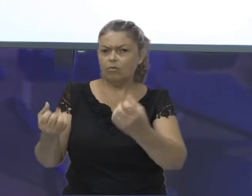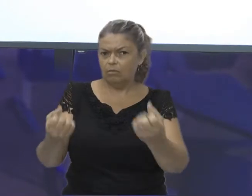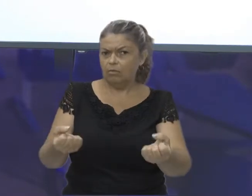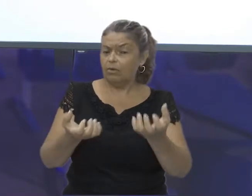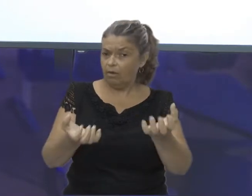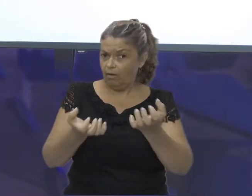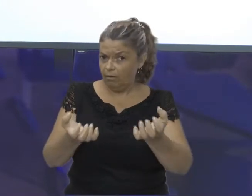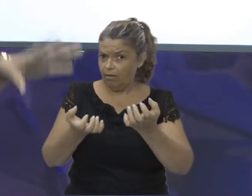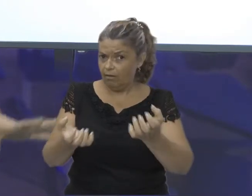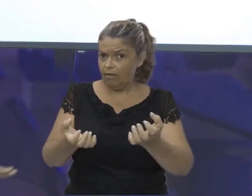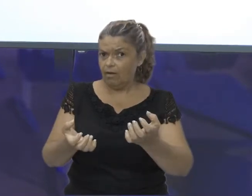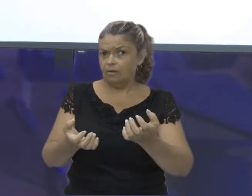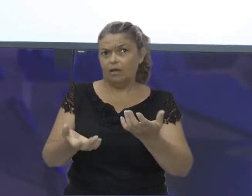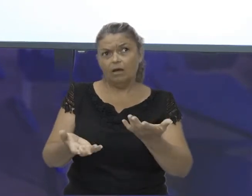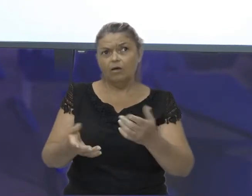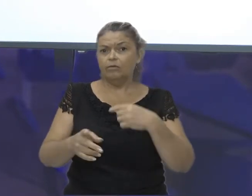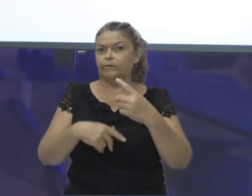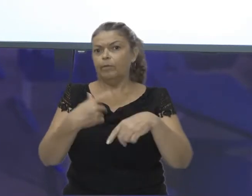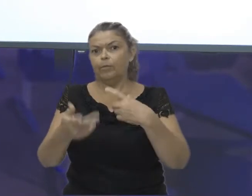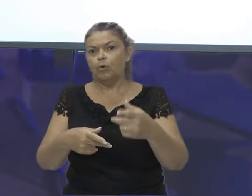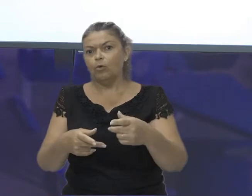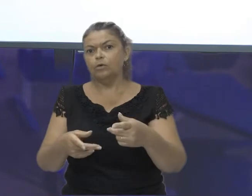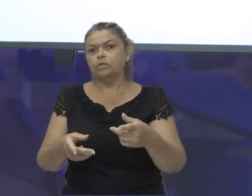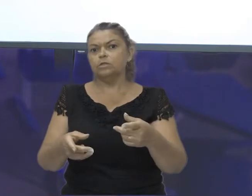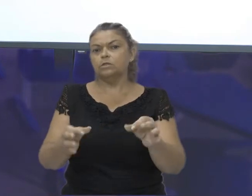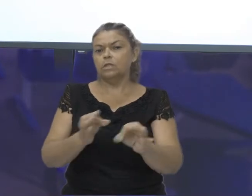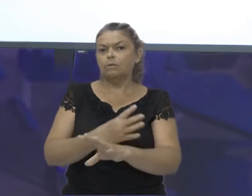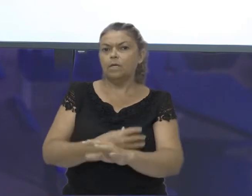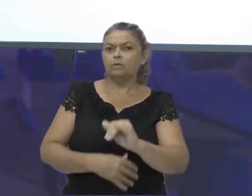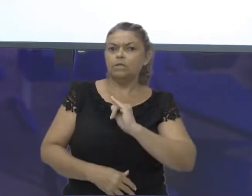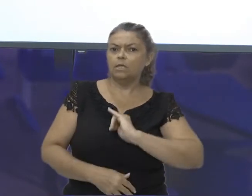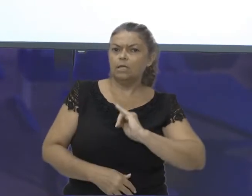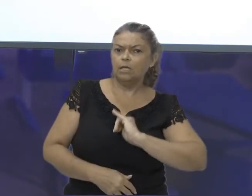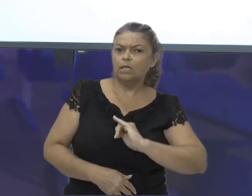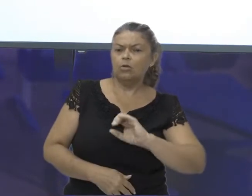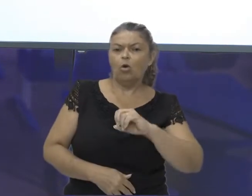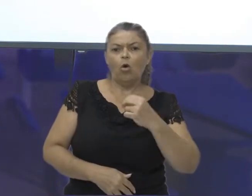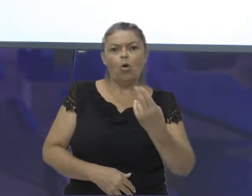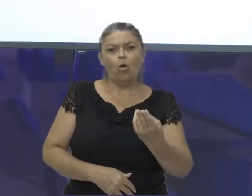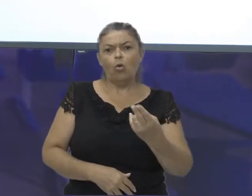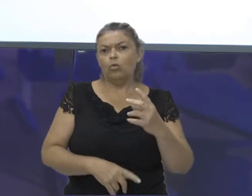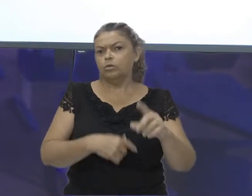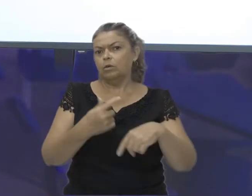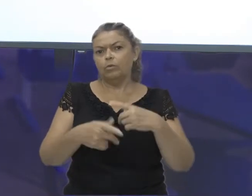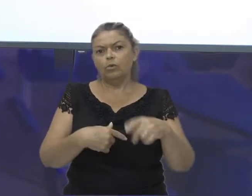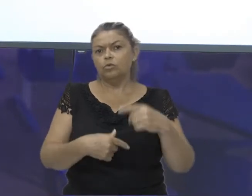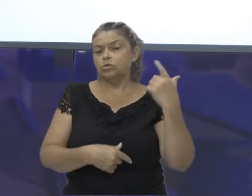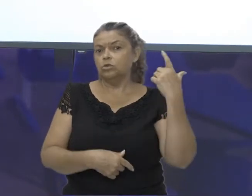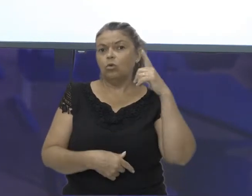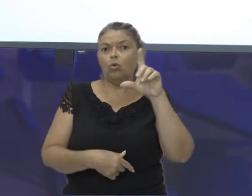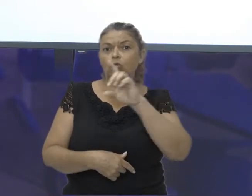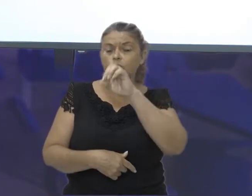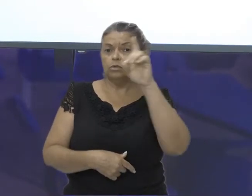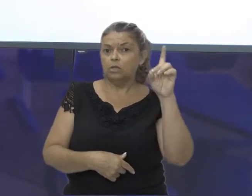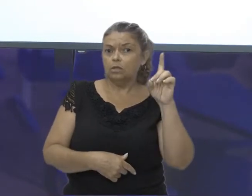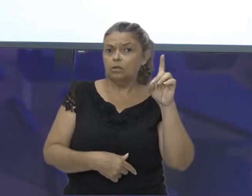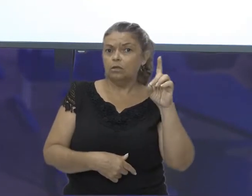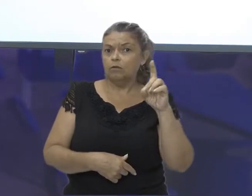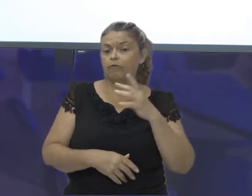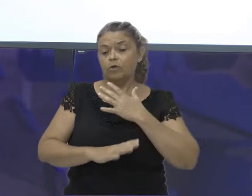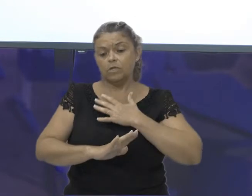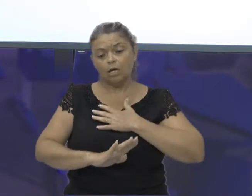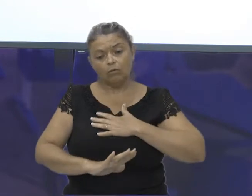fico depois do intervalo, ou nós não vamos usar na segunda, vocês podem usar em outro dia, foi tranquilo